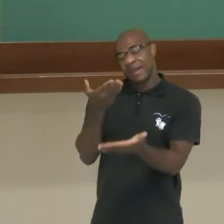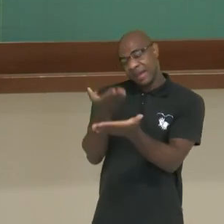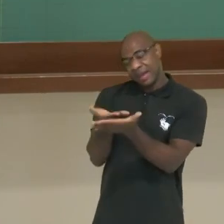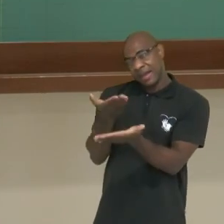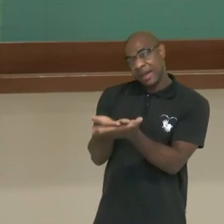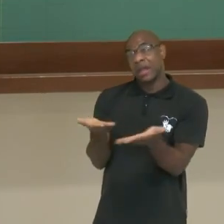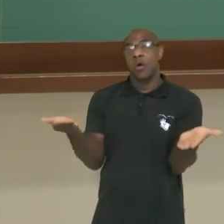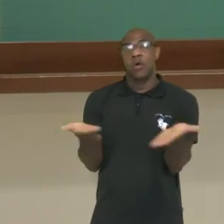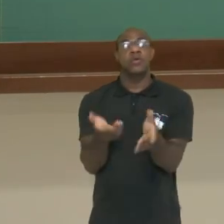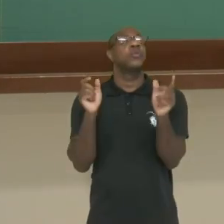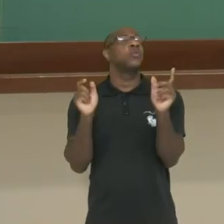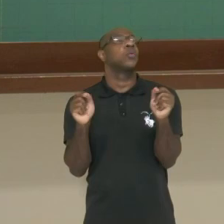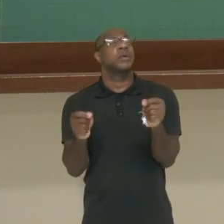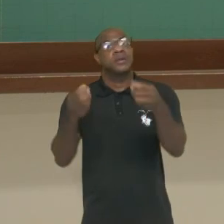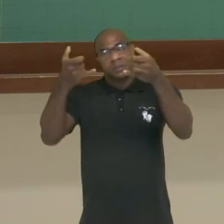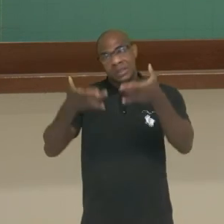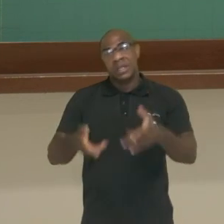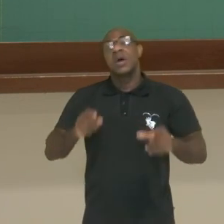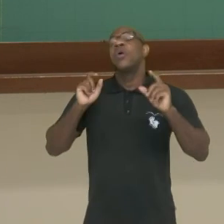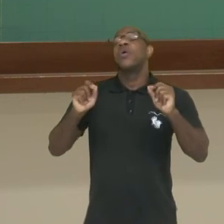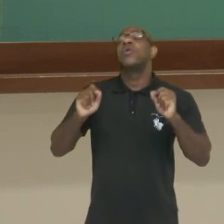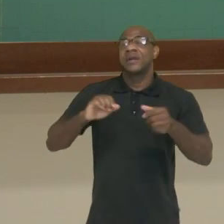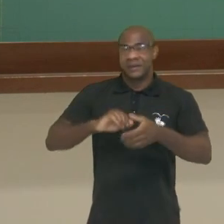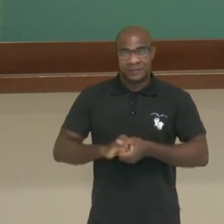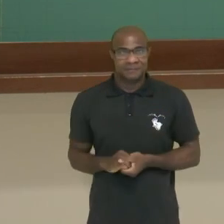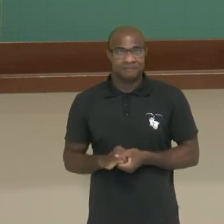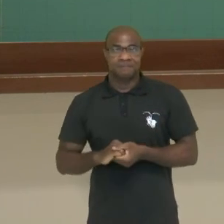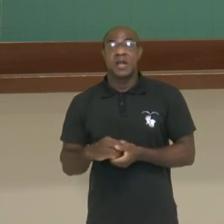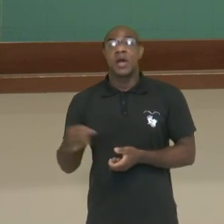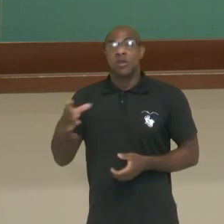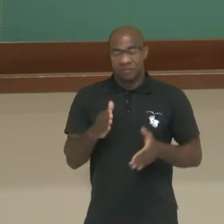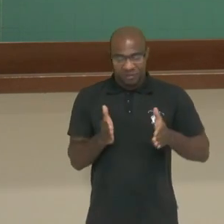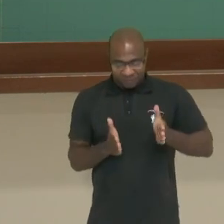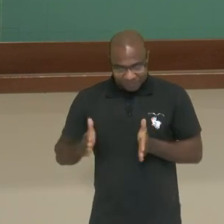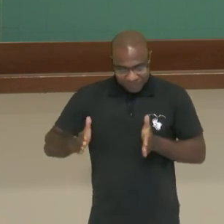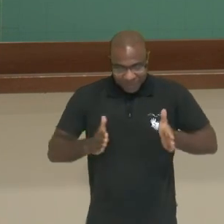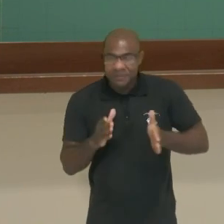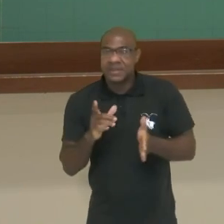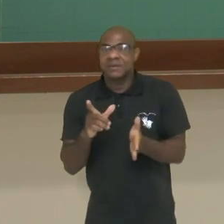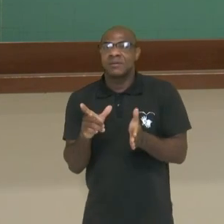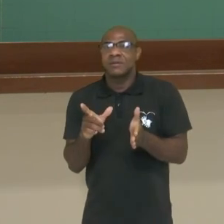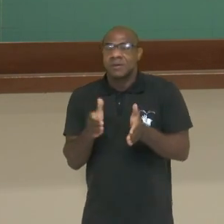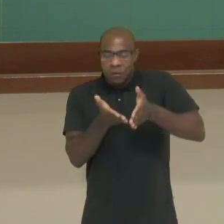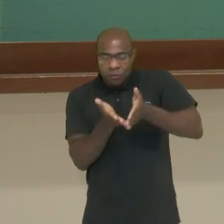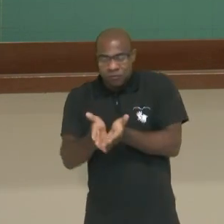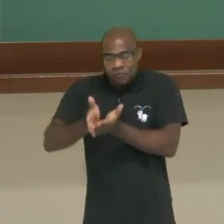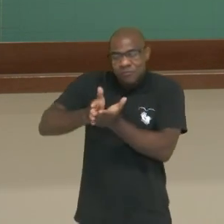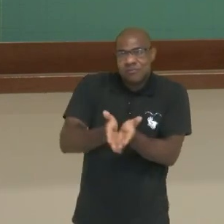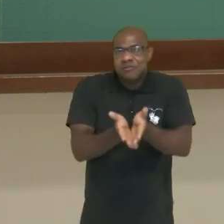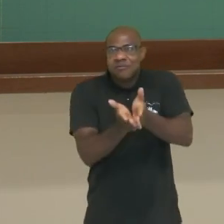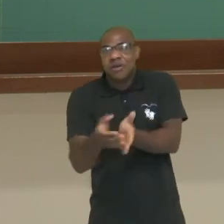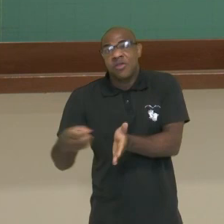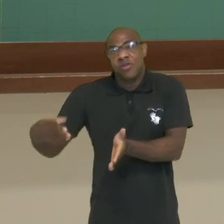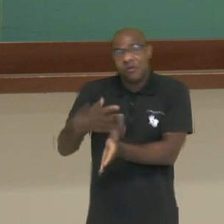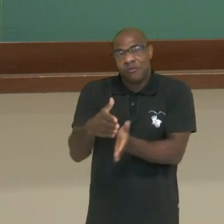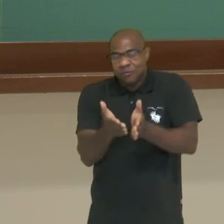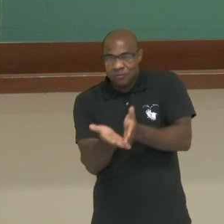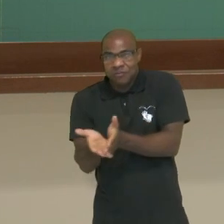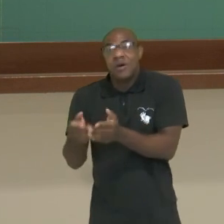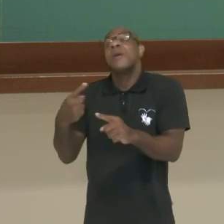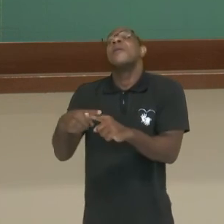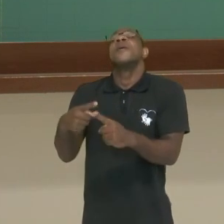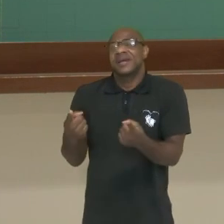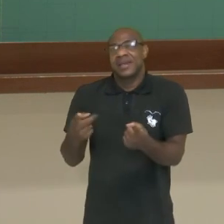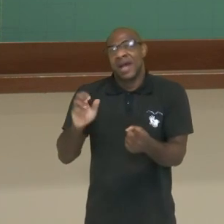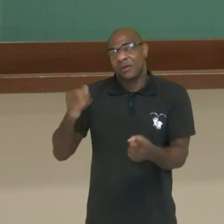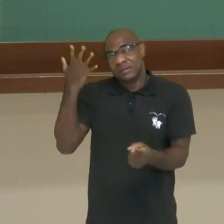aula, nós vimos aí, então, quanto às novas rotas, né, marítimas que existem a partir do momento então que se abrem